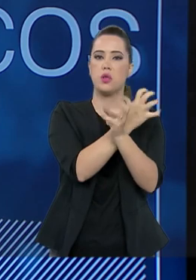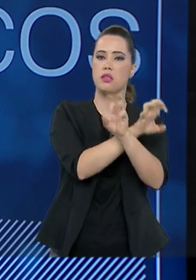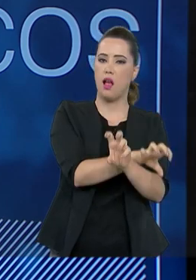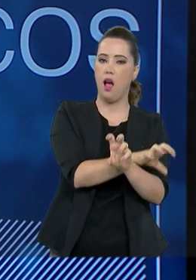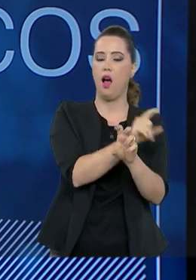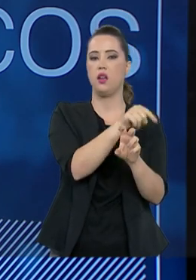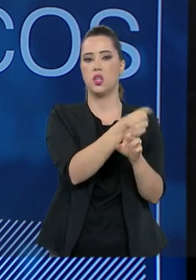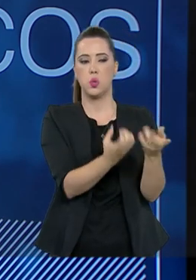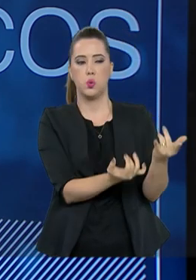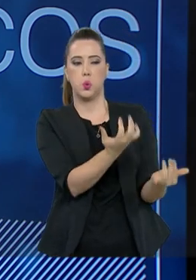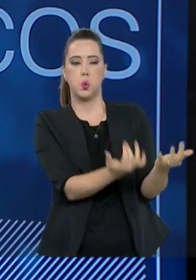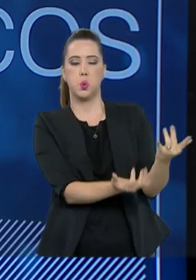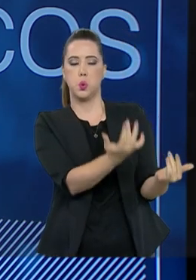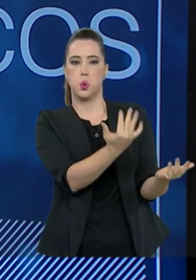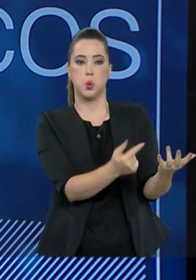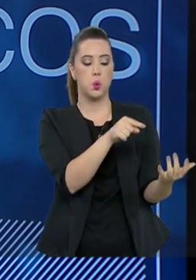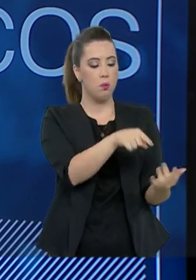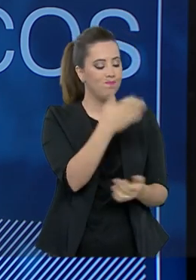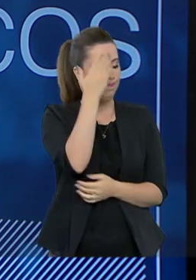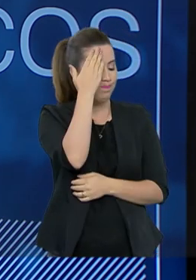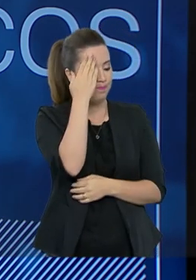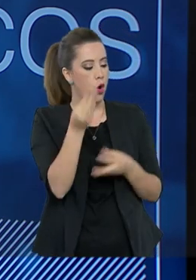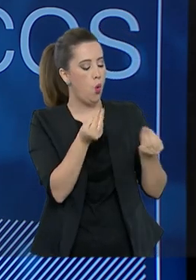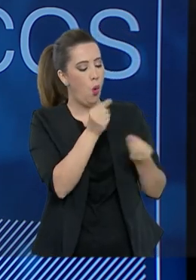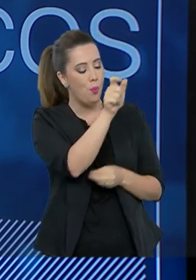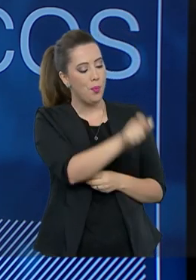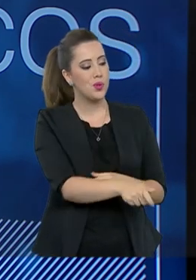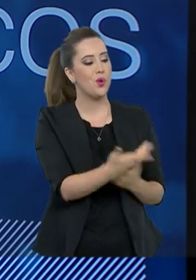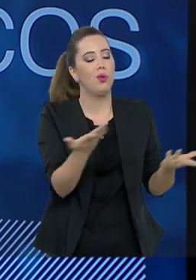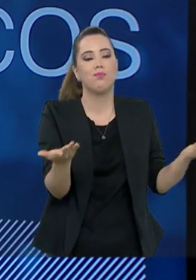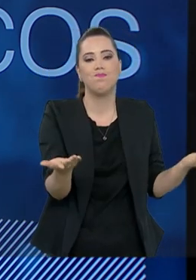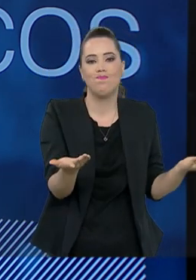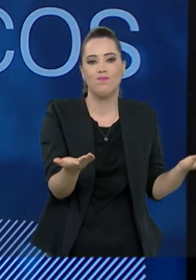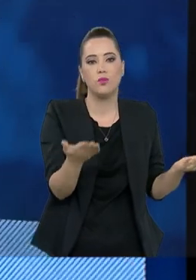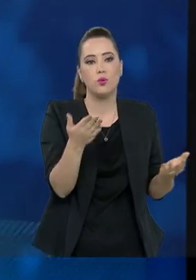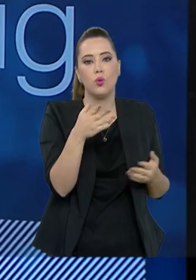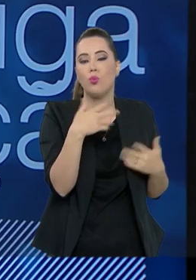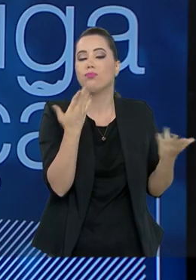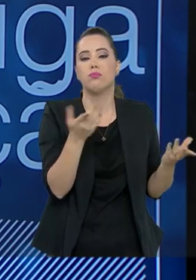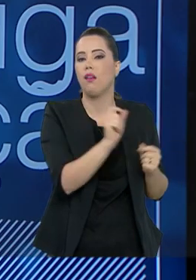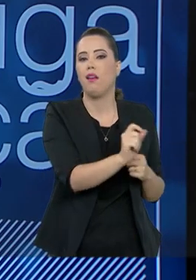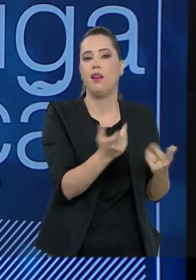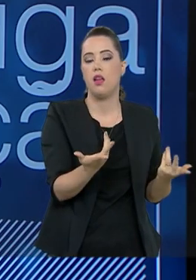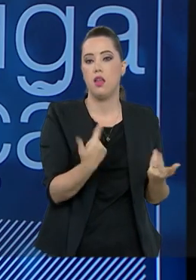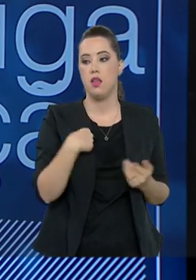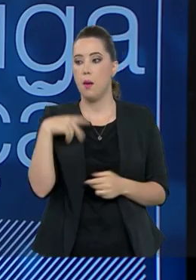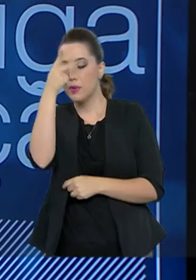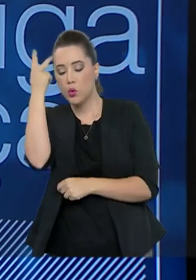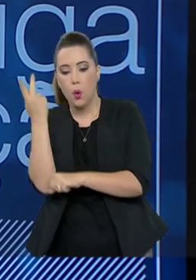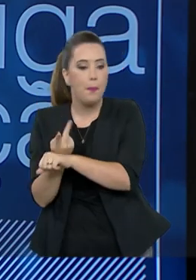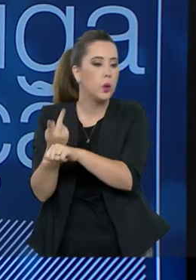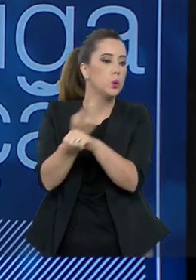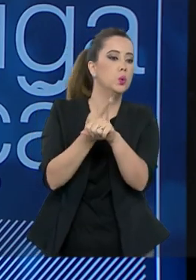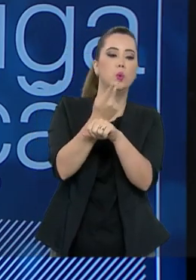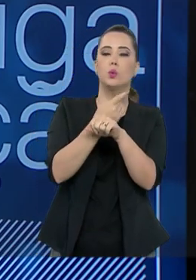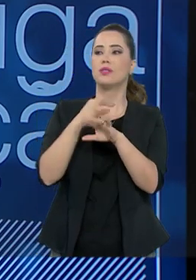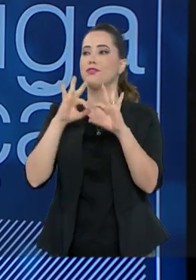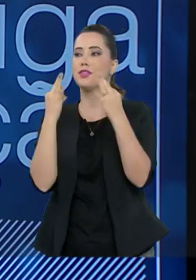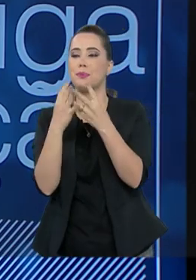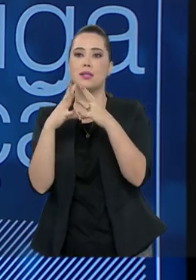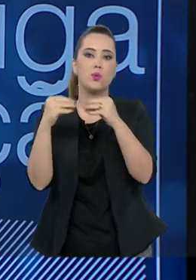um lado, né, pessoas que você não sabe a identidade, e existem familiares que procuram seus parentes que desapareceram. Então, isso é um